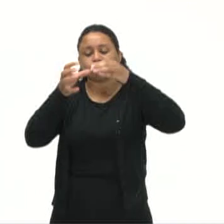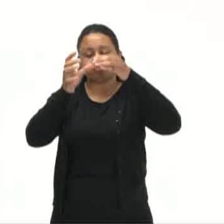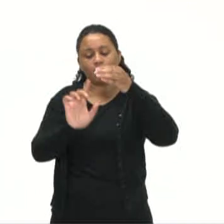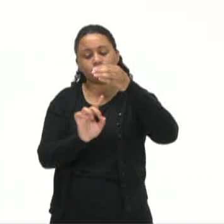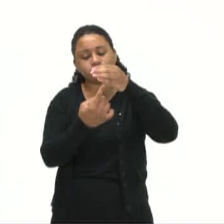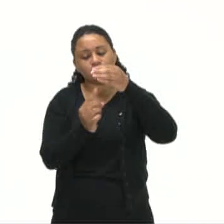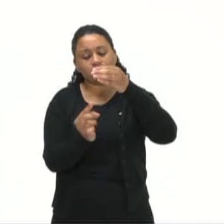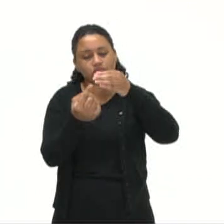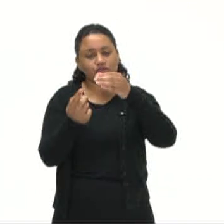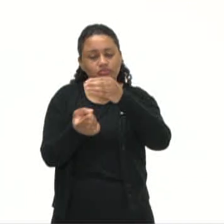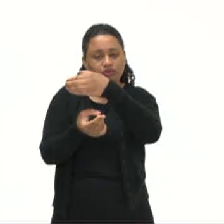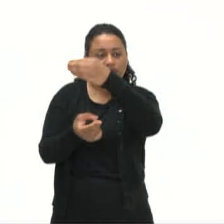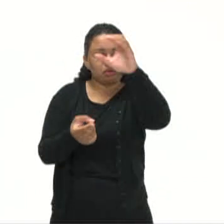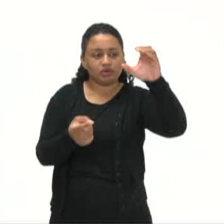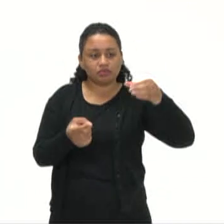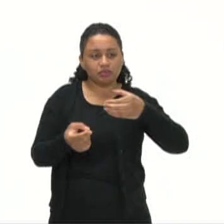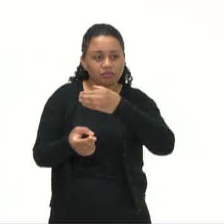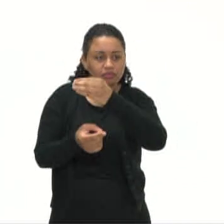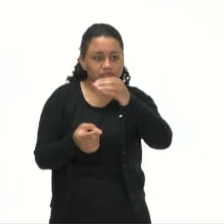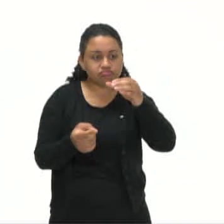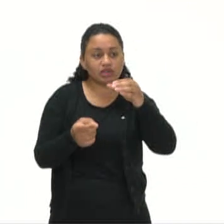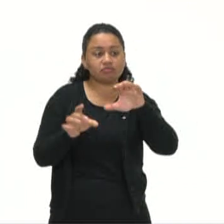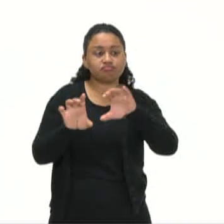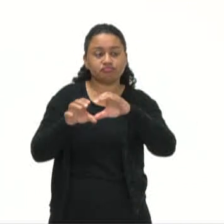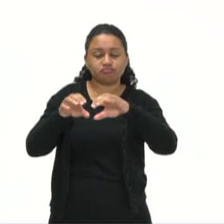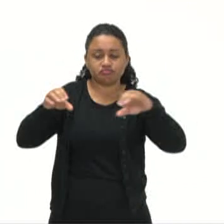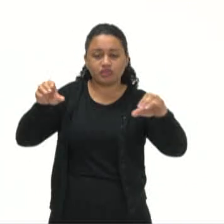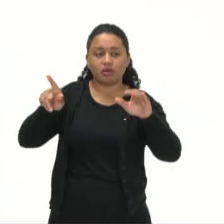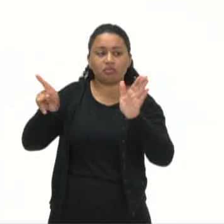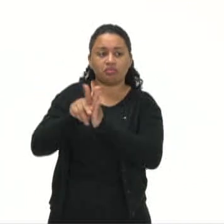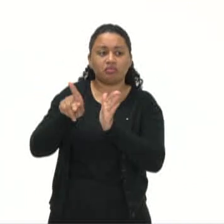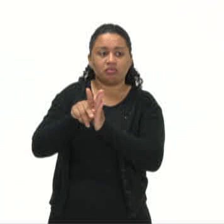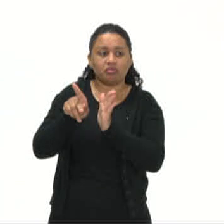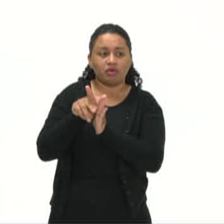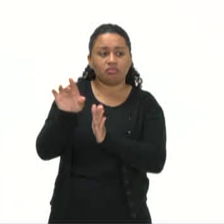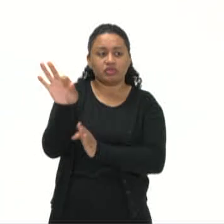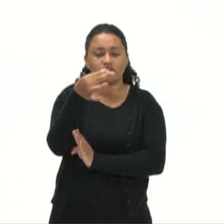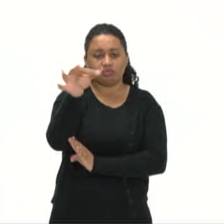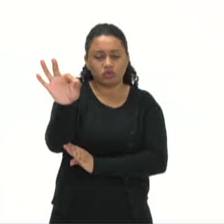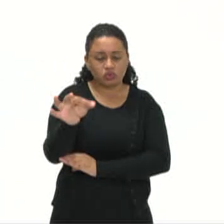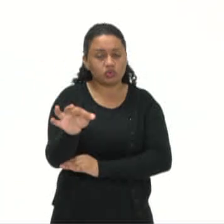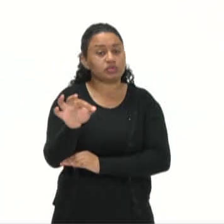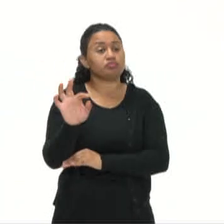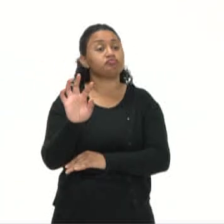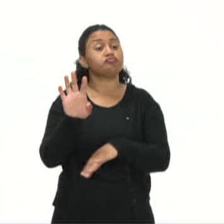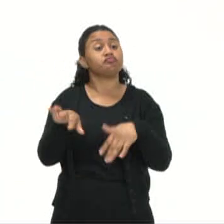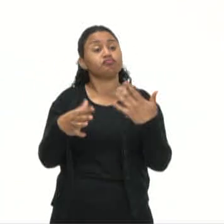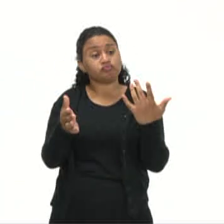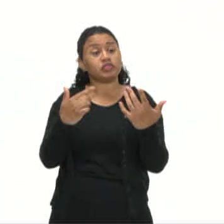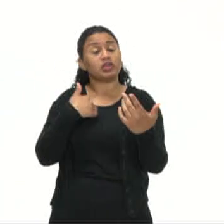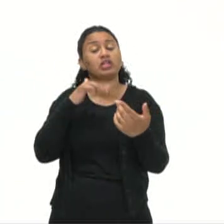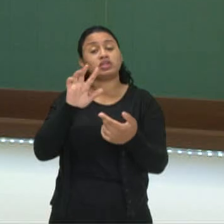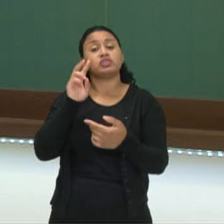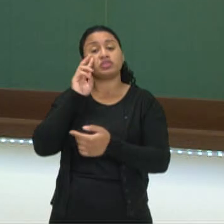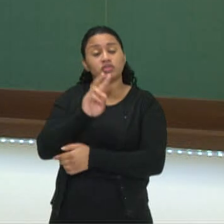largas e brochas largas de pintura. Ou seja, o dripping que ele tinha já